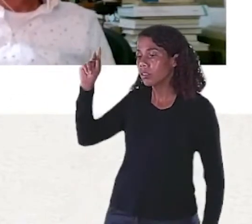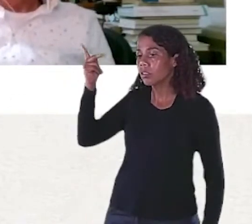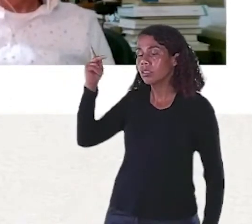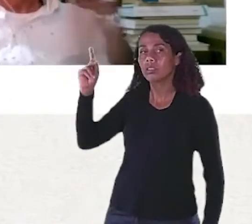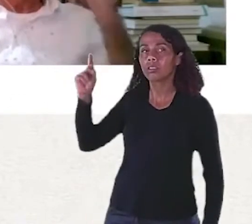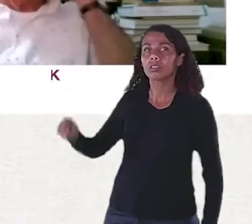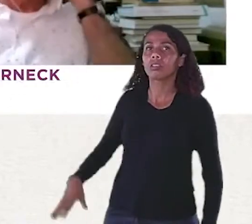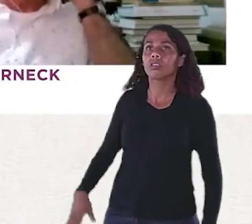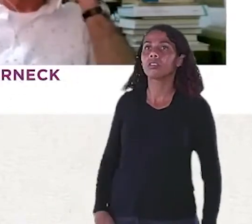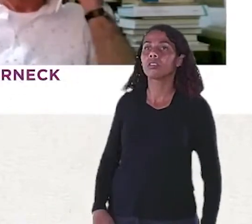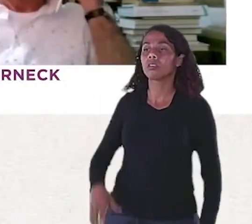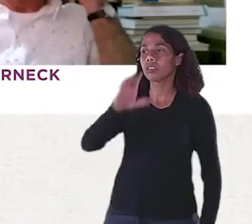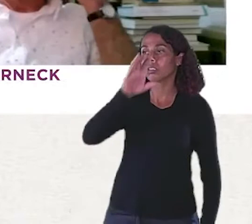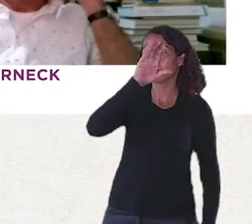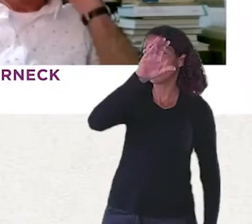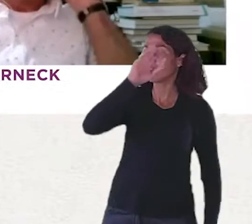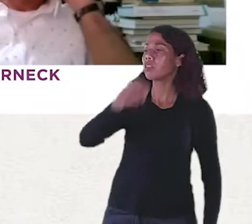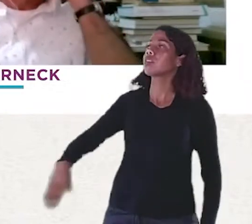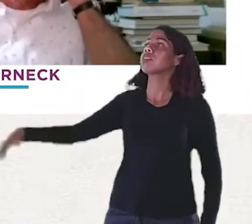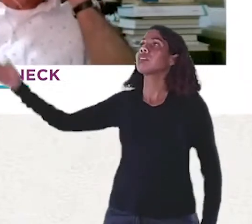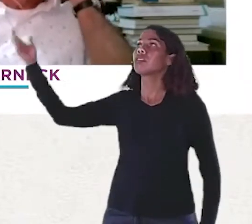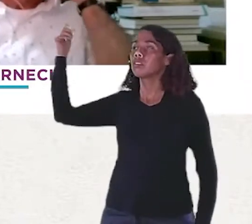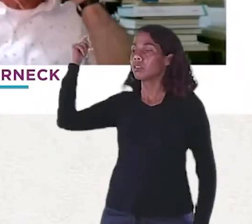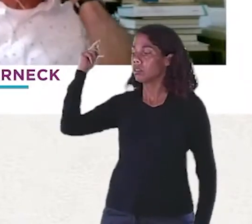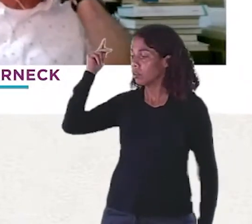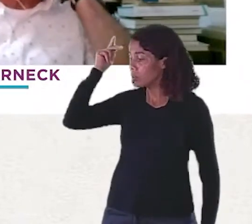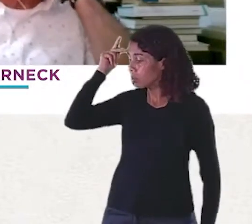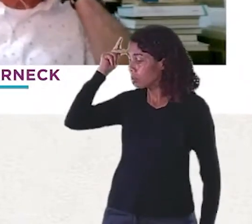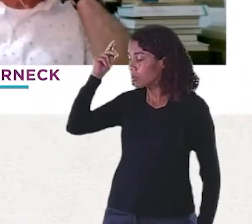é associada à memória e ao tempo, né?